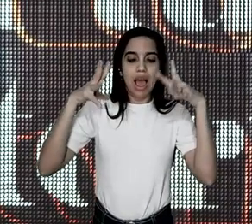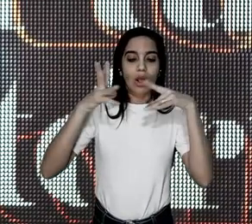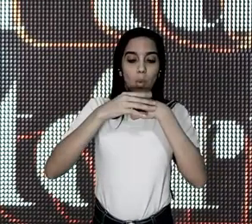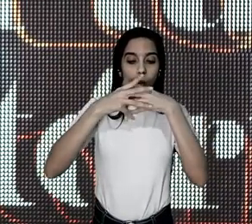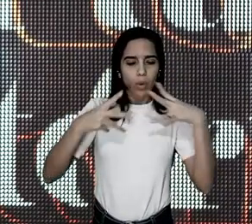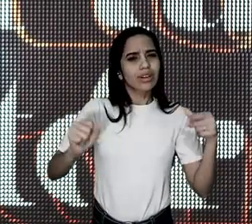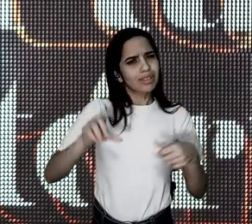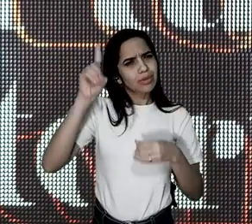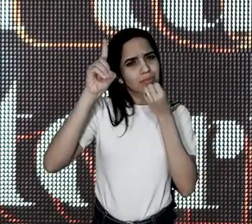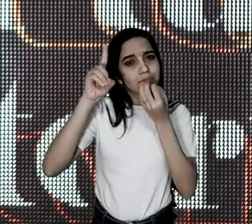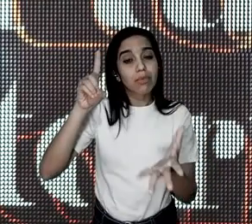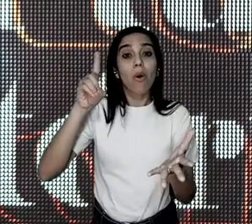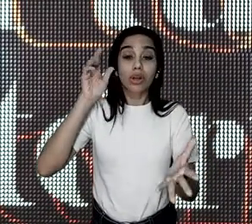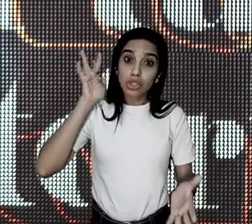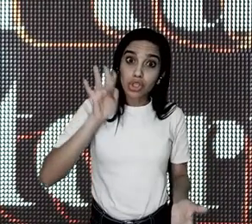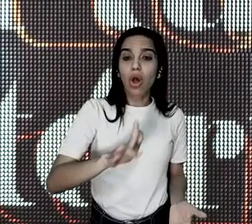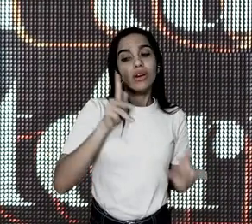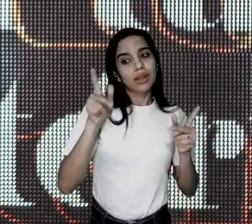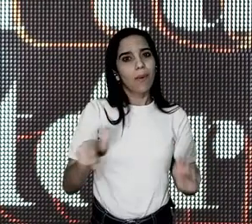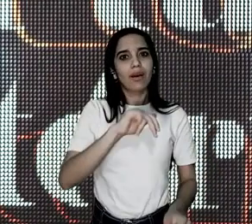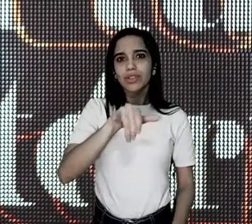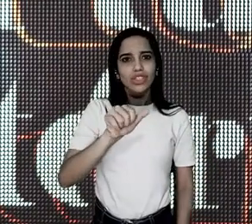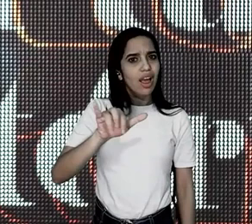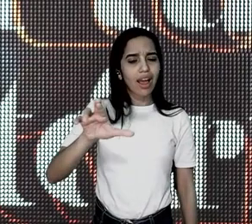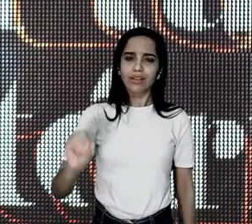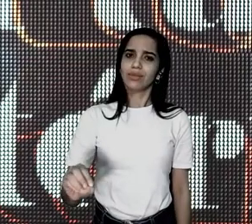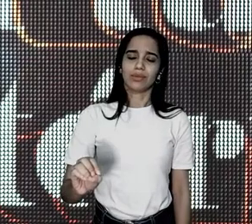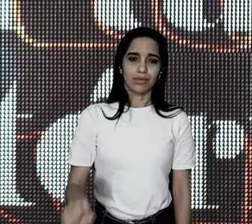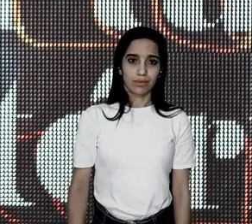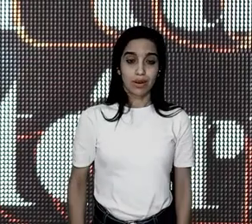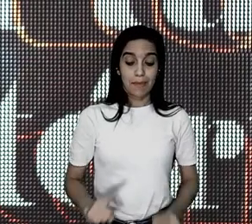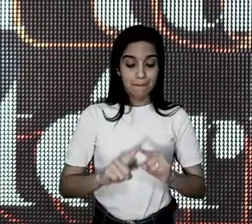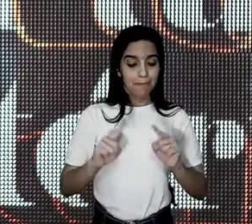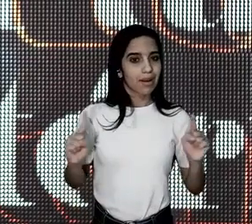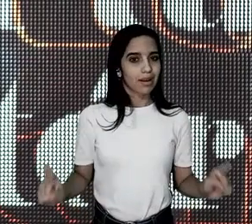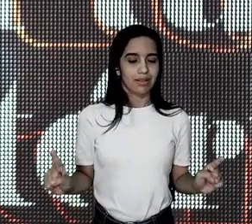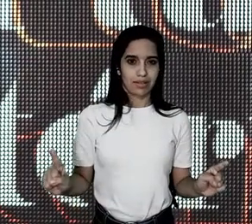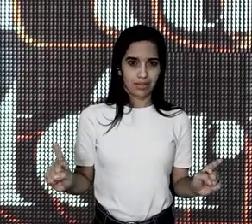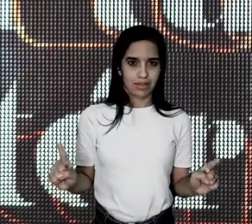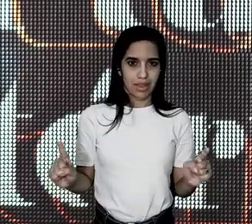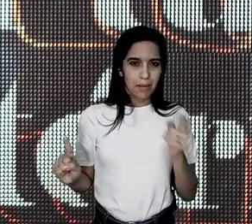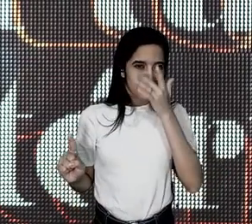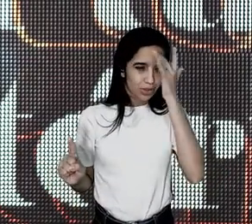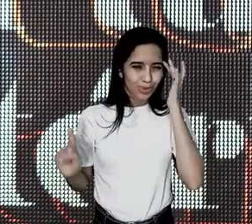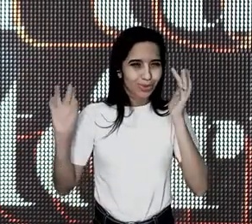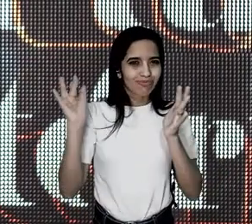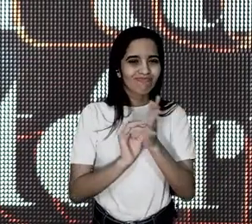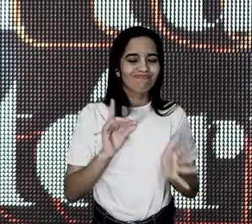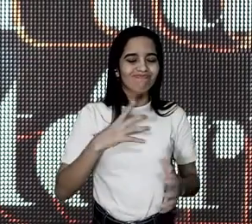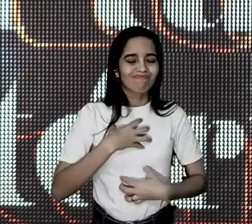chegar, e Ele alcança até a esses, como alcançou a Jairo. Mas pessoas